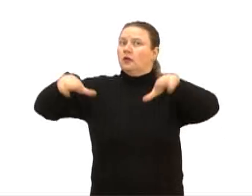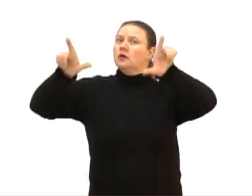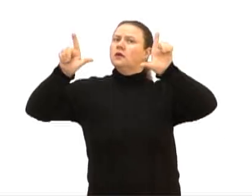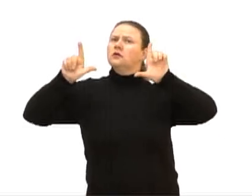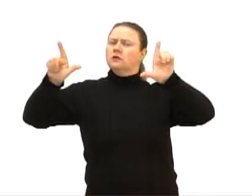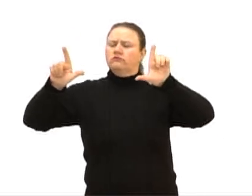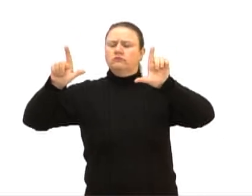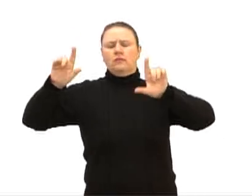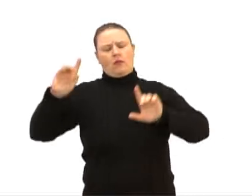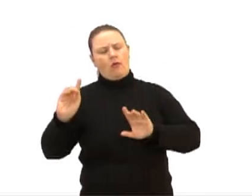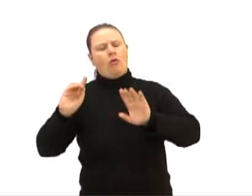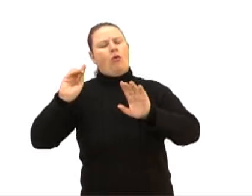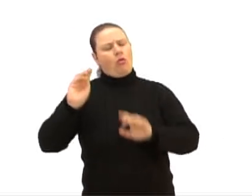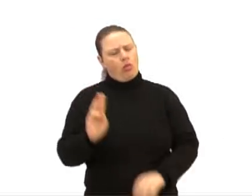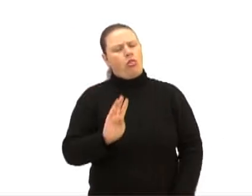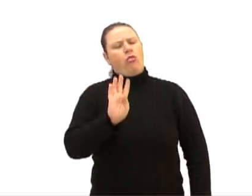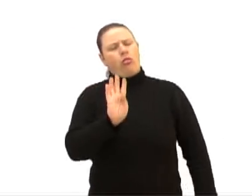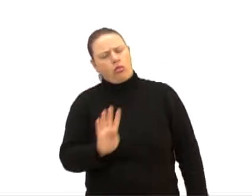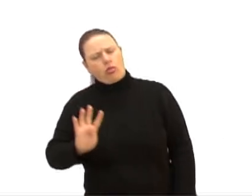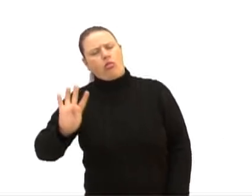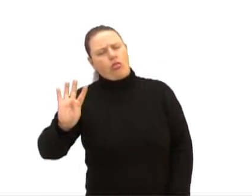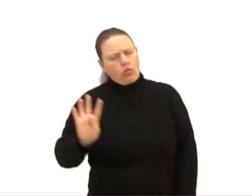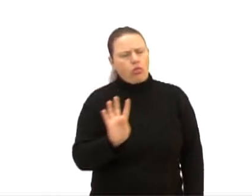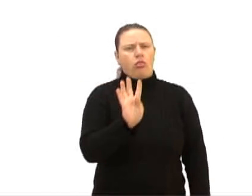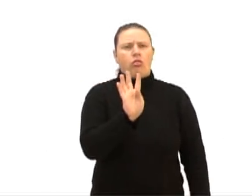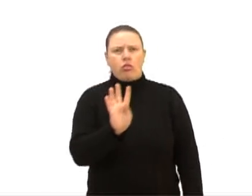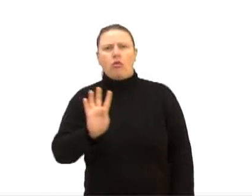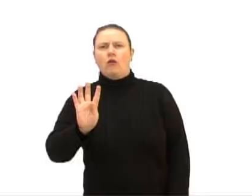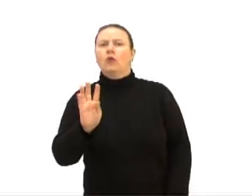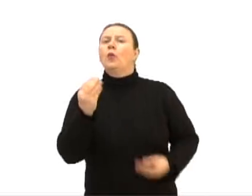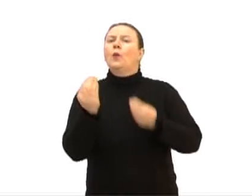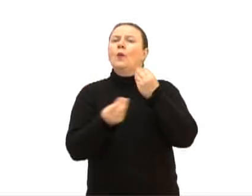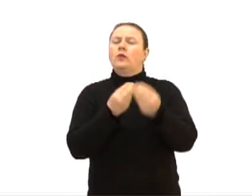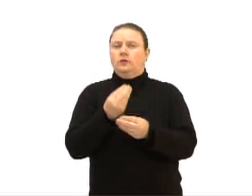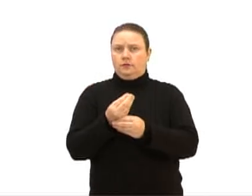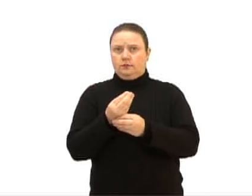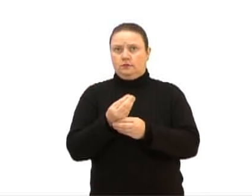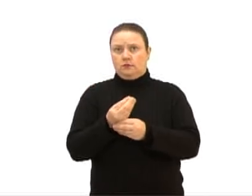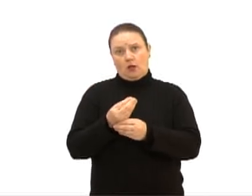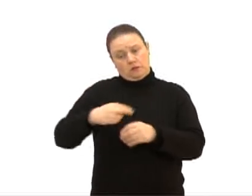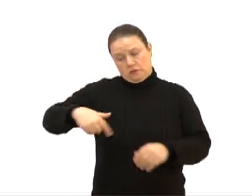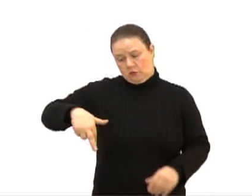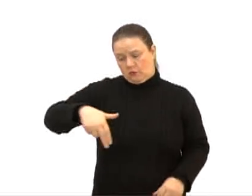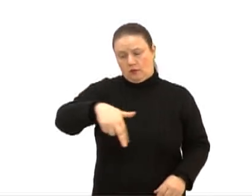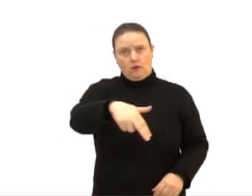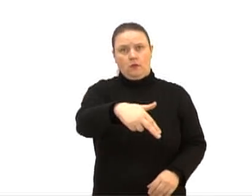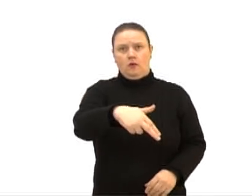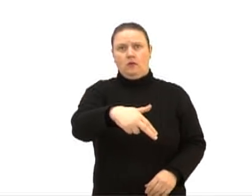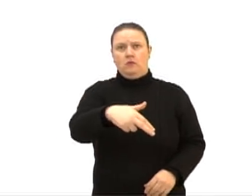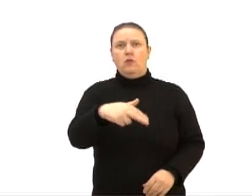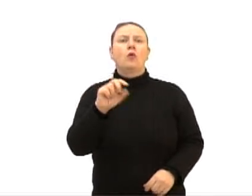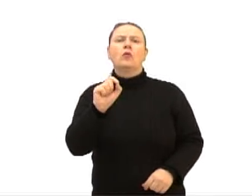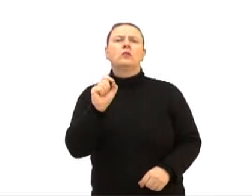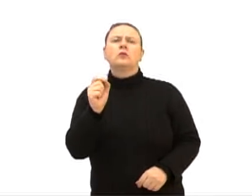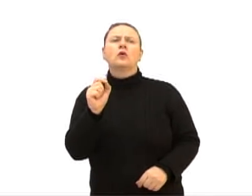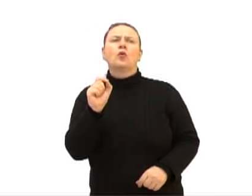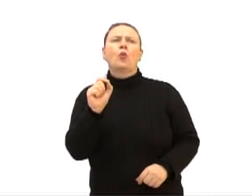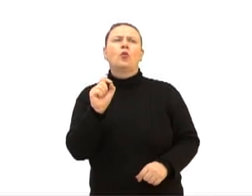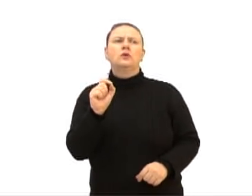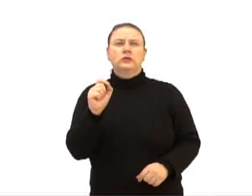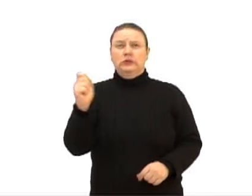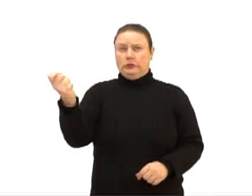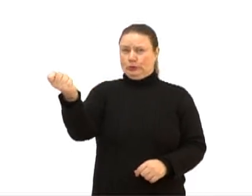nesta caminhada, neste deslocamento, tá? Então, eles se deslocam a pé, tá? Para onde? Debaixo